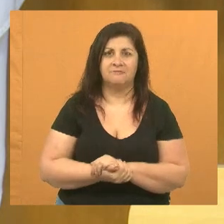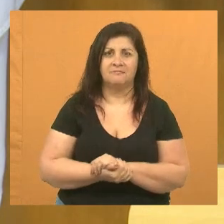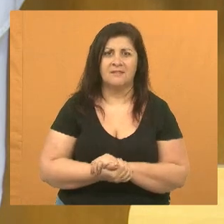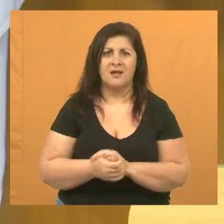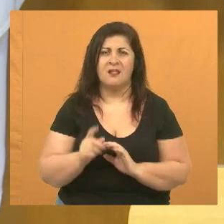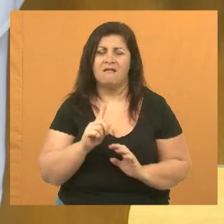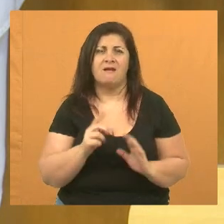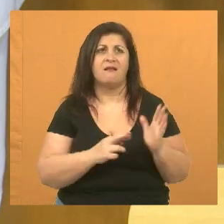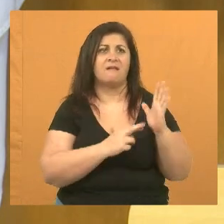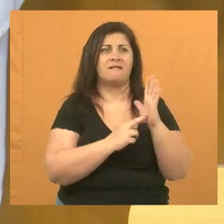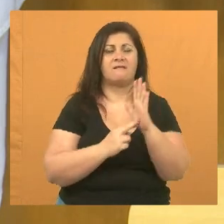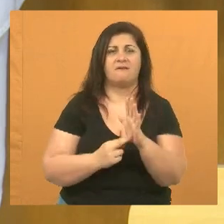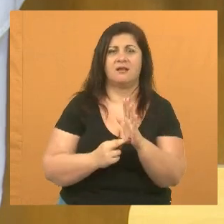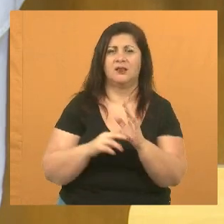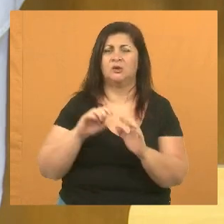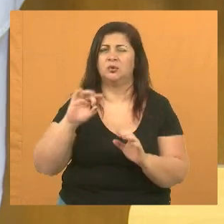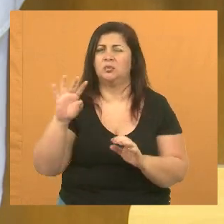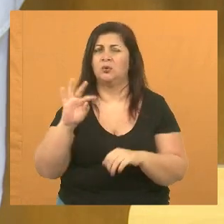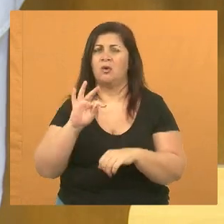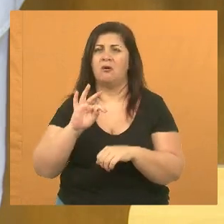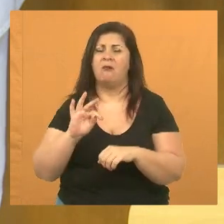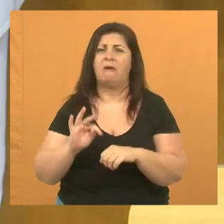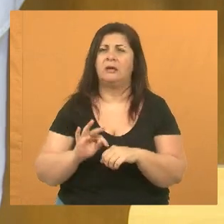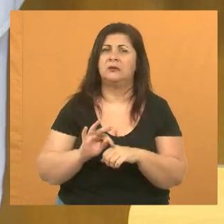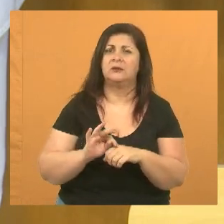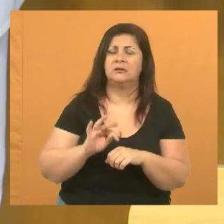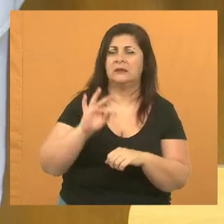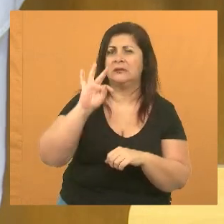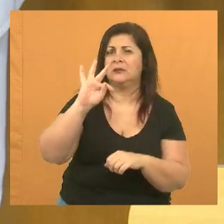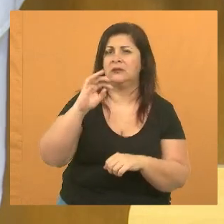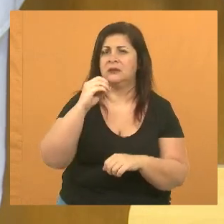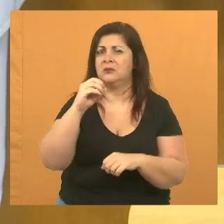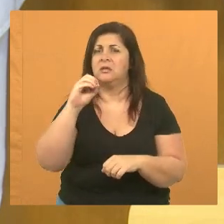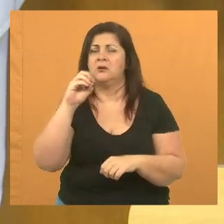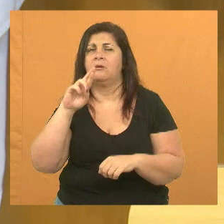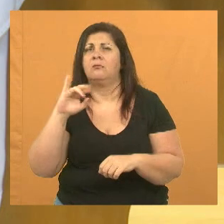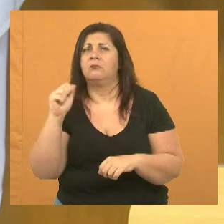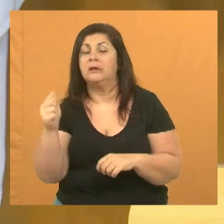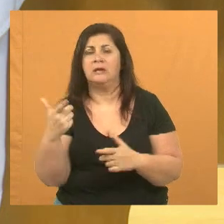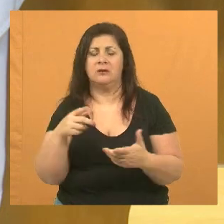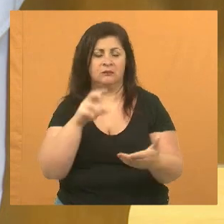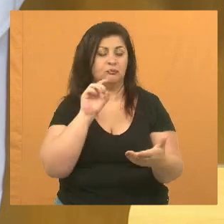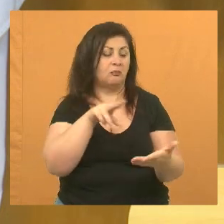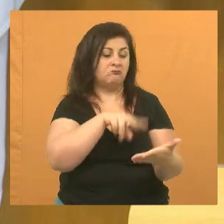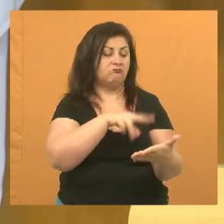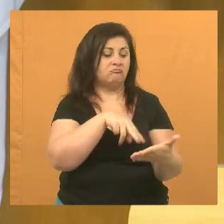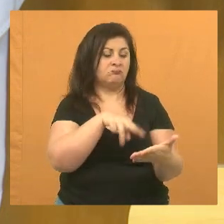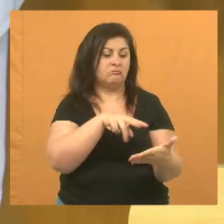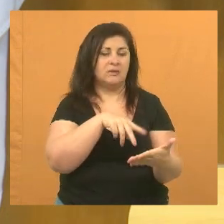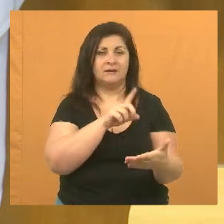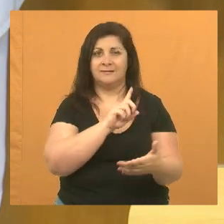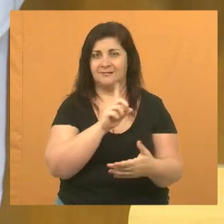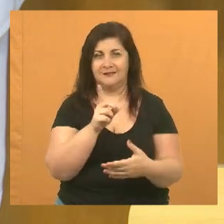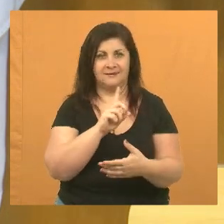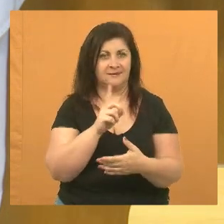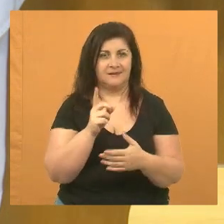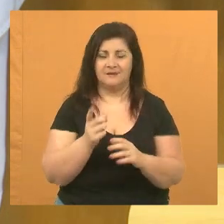é uma referência teórica, com um texto que se põe no papel para ler, para saber o que é ser professor.